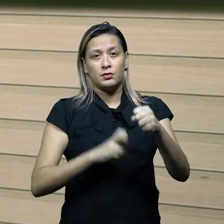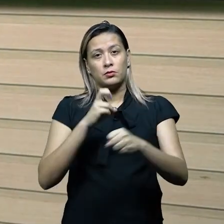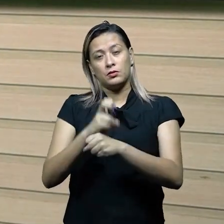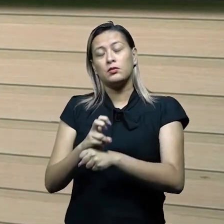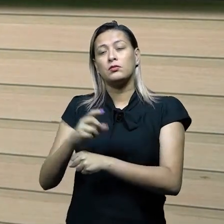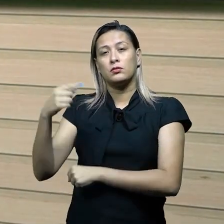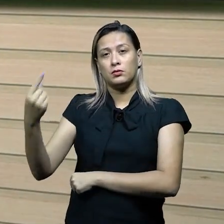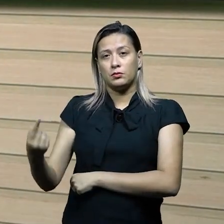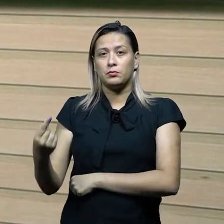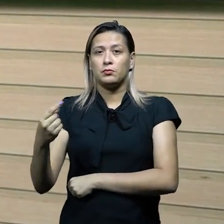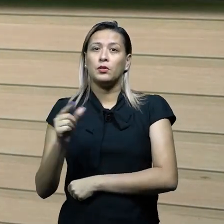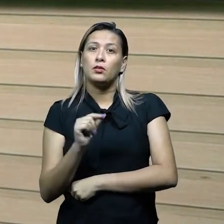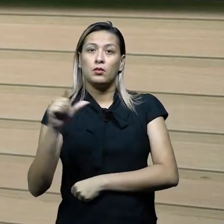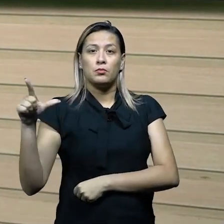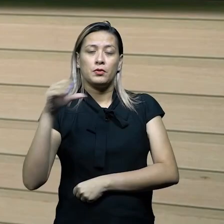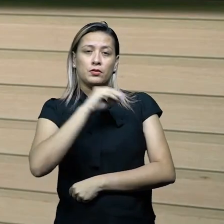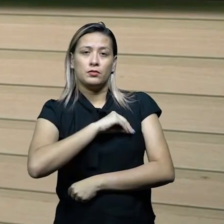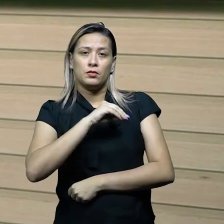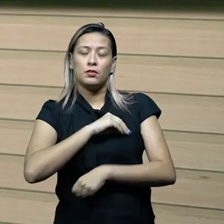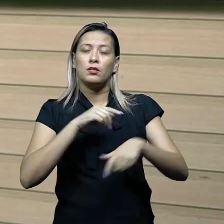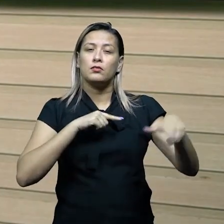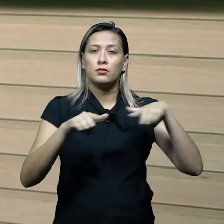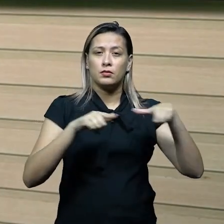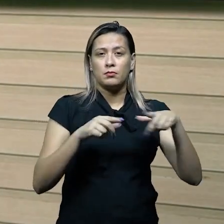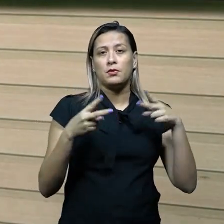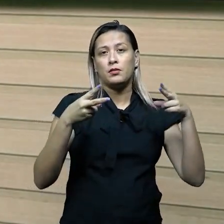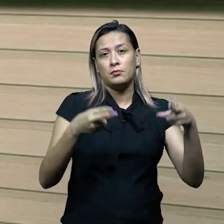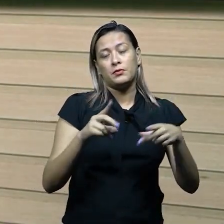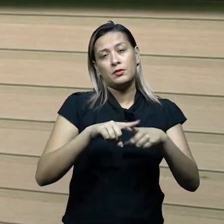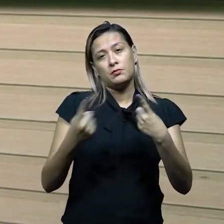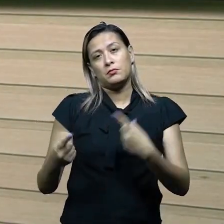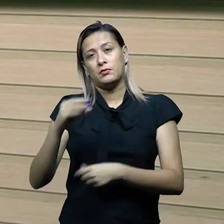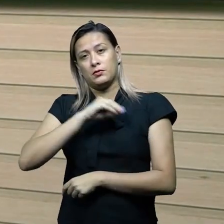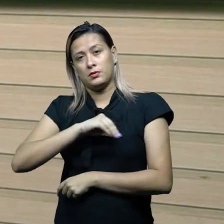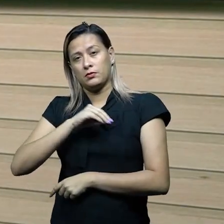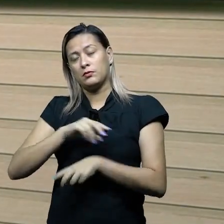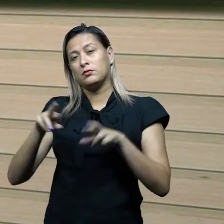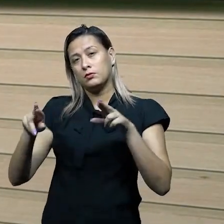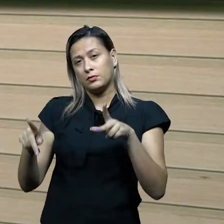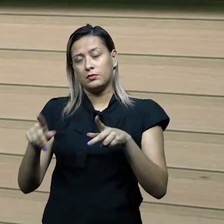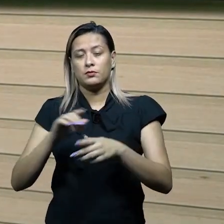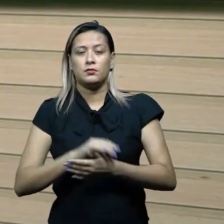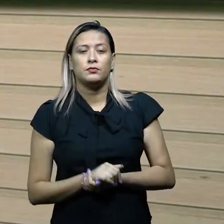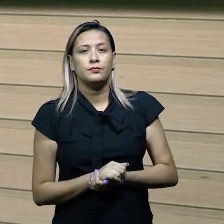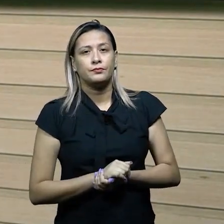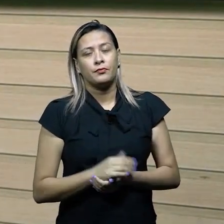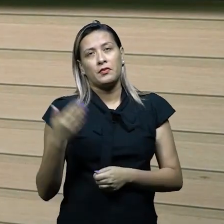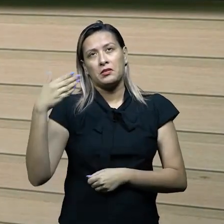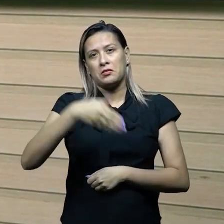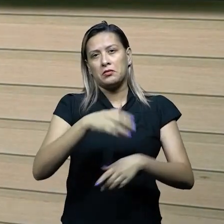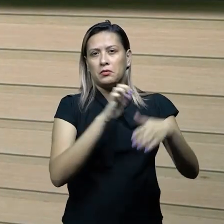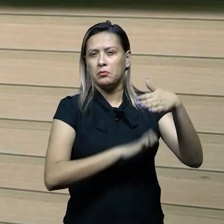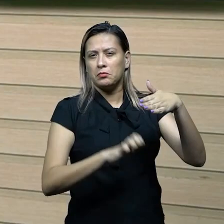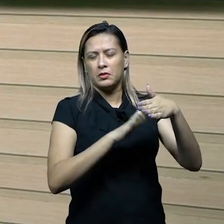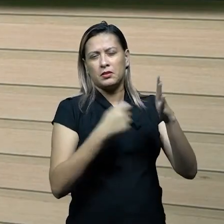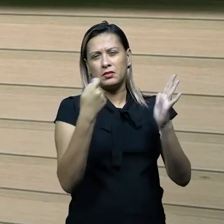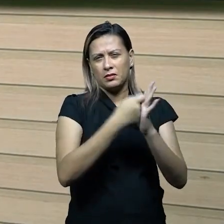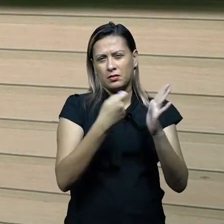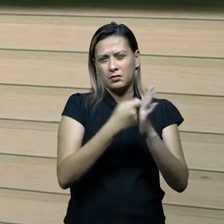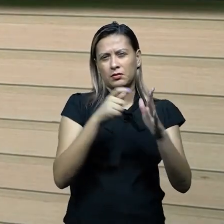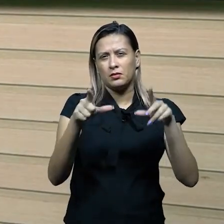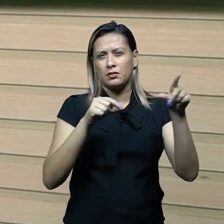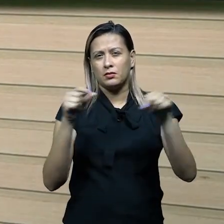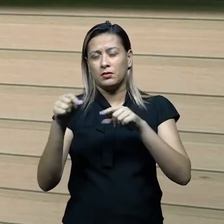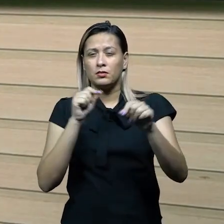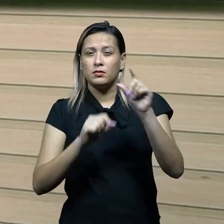anos depois meu salário vai aumentar. Eu posso até continuar com o mesmo cargo, mas vou ter um outro salário. Eu entrei numa empresa onde a exigência